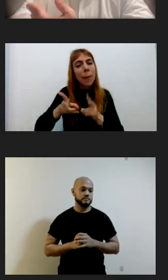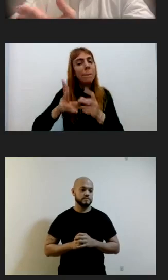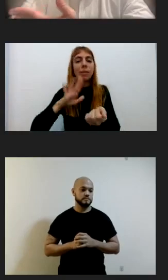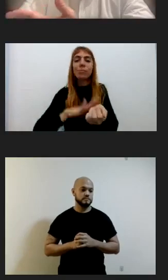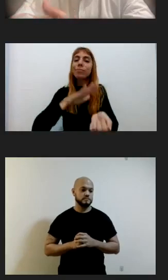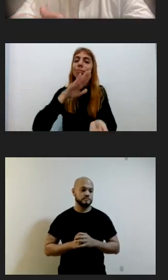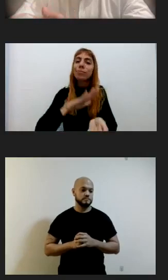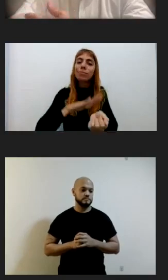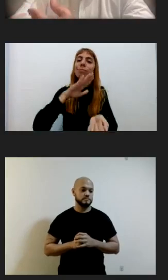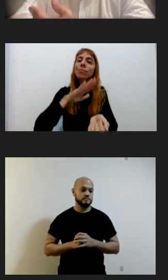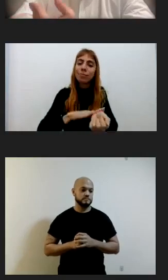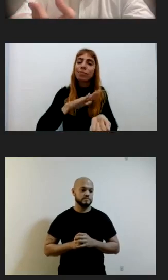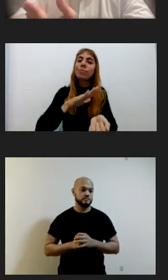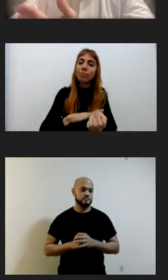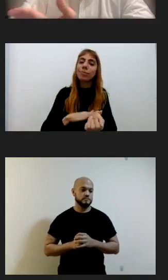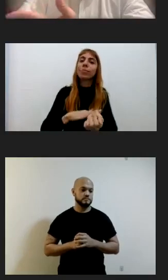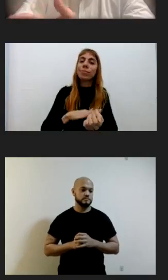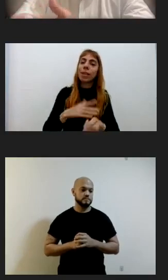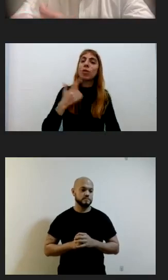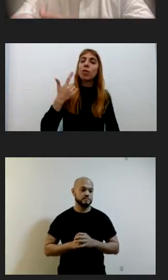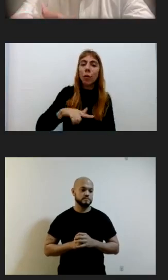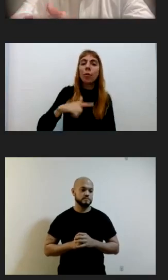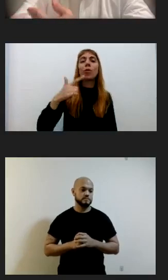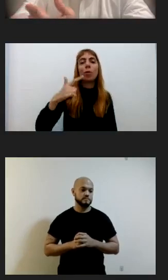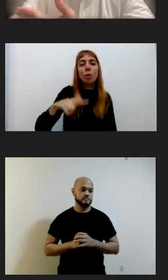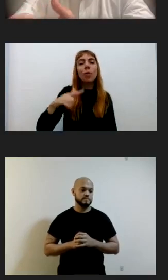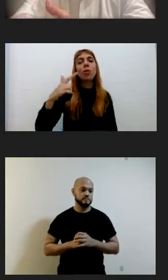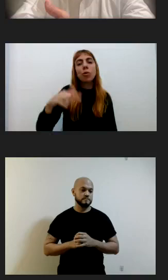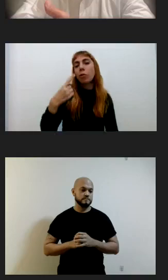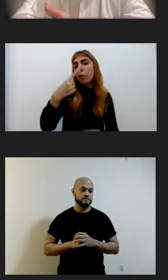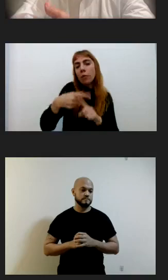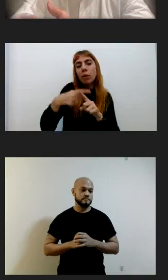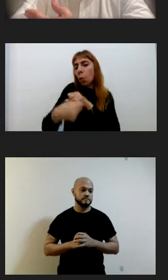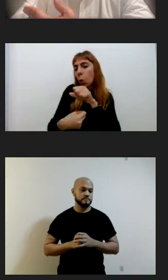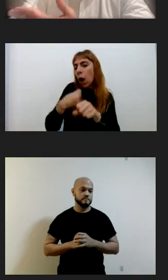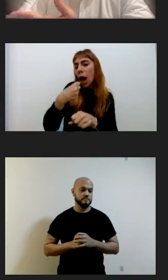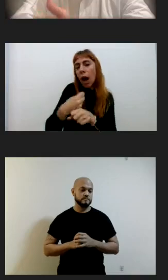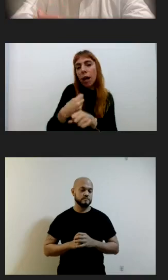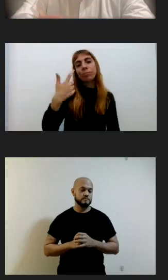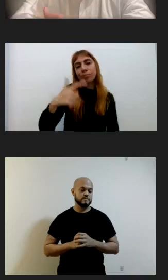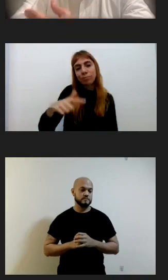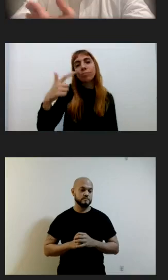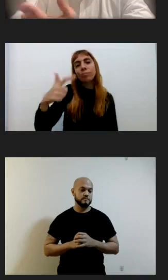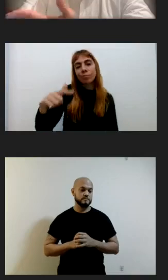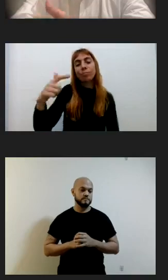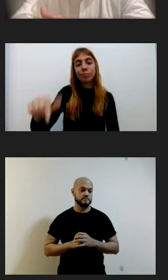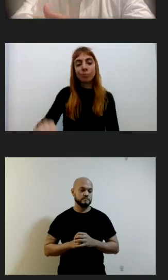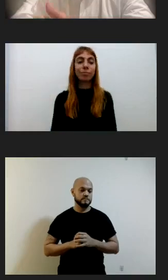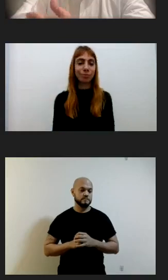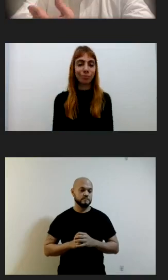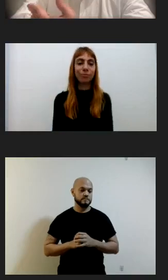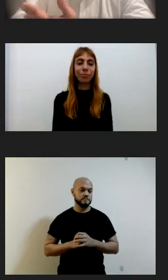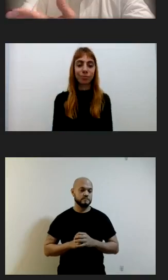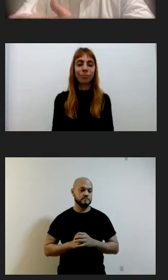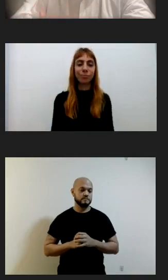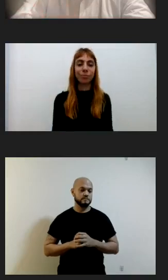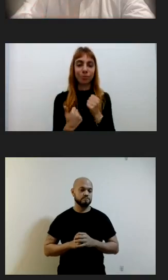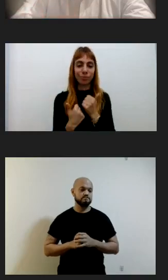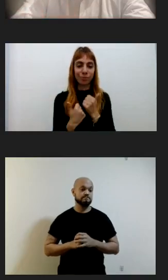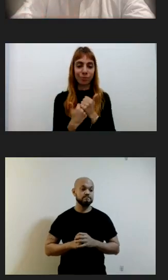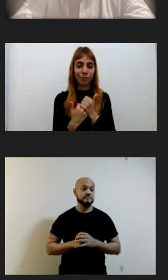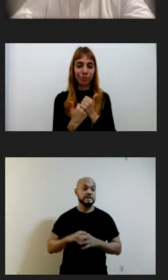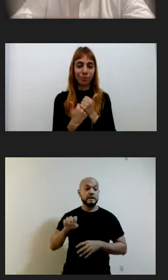né, regularmente a cada ano, se tiver história na família ou outros fatores de risco,